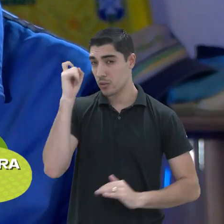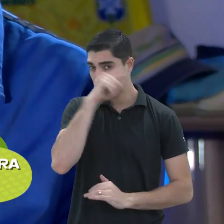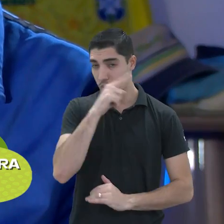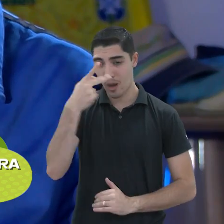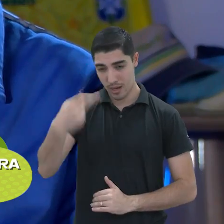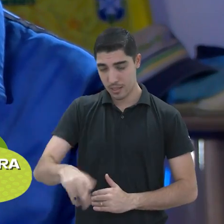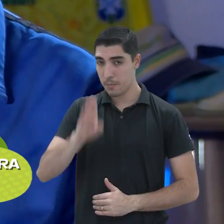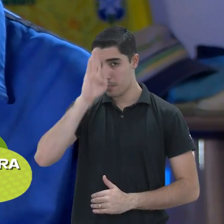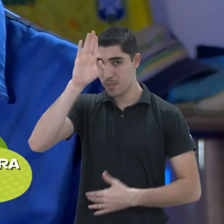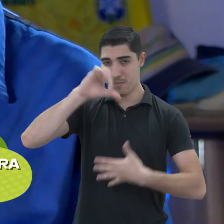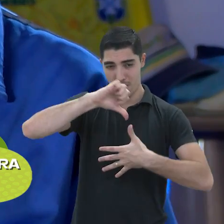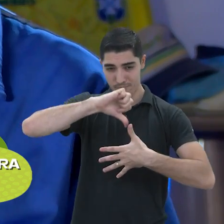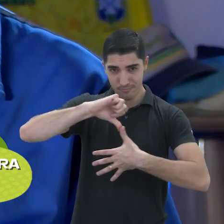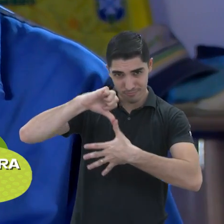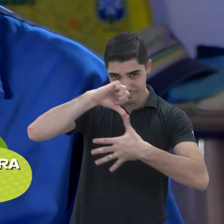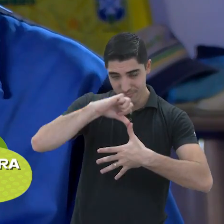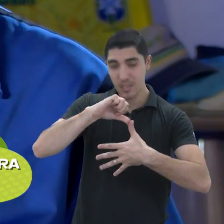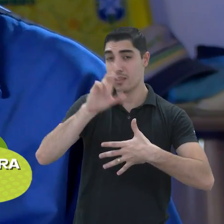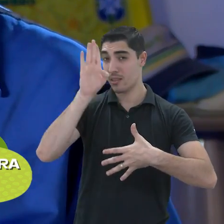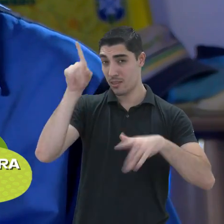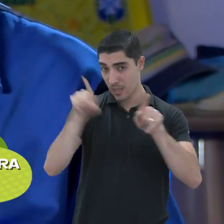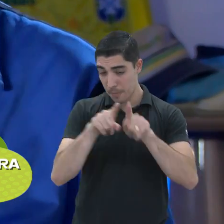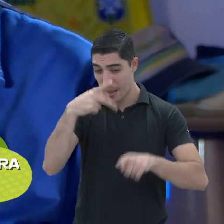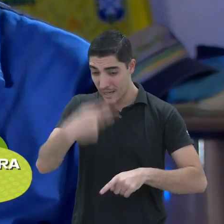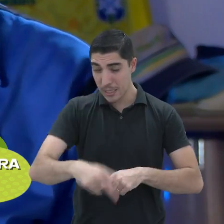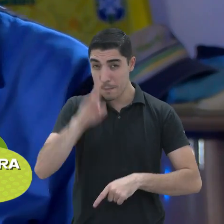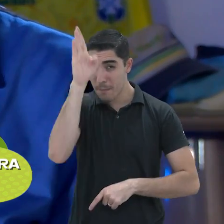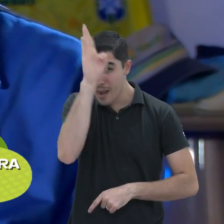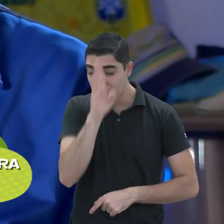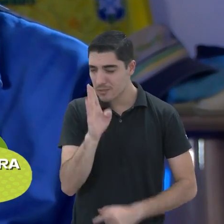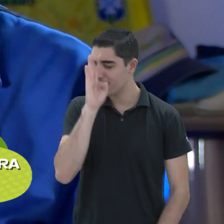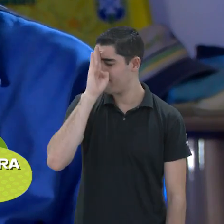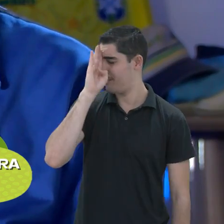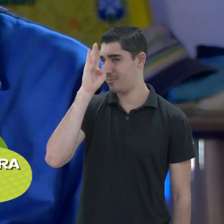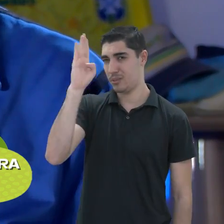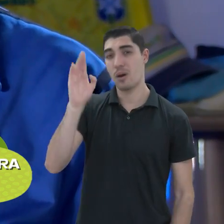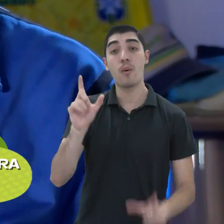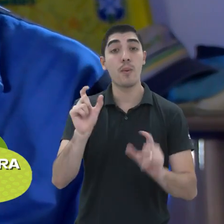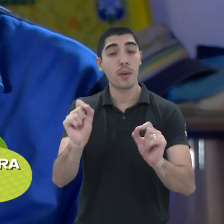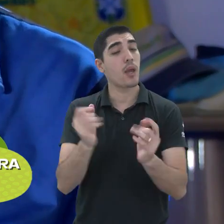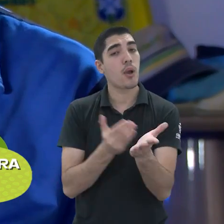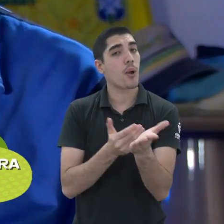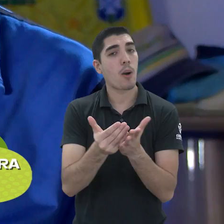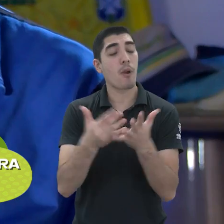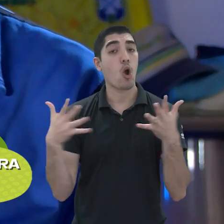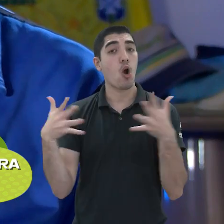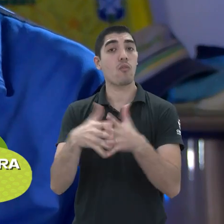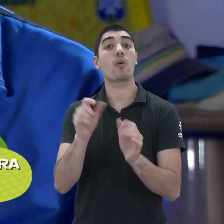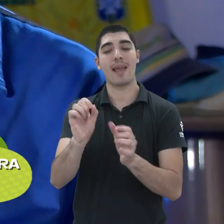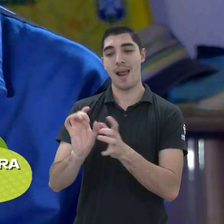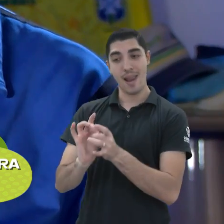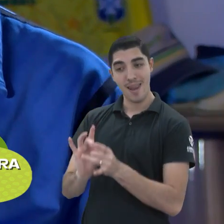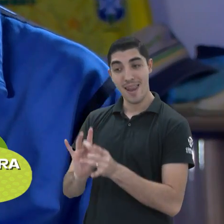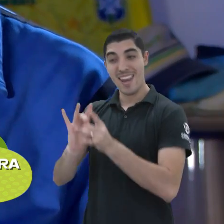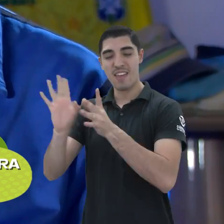no futebol da América do Sul, principalmente do Brasil, que estão confundindo muito